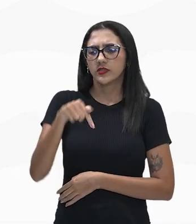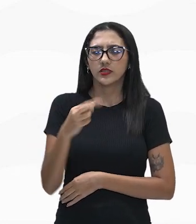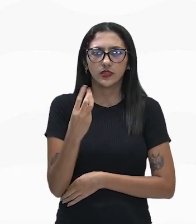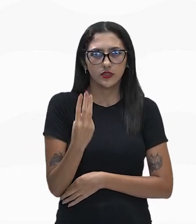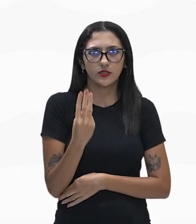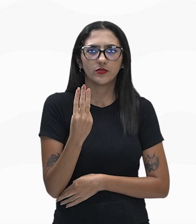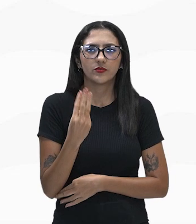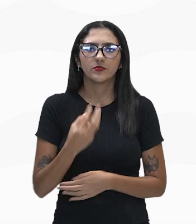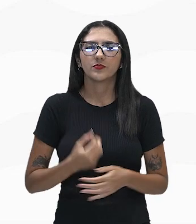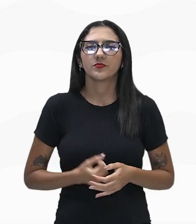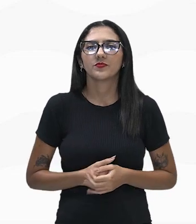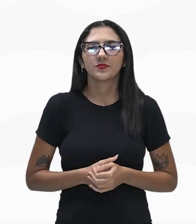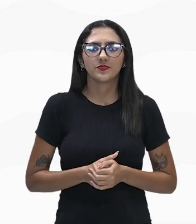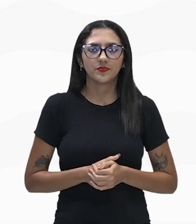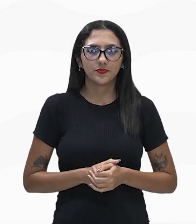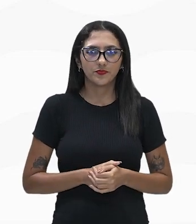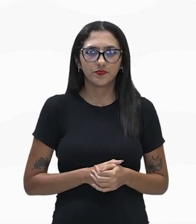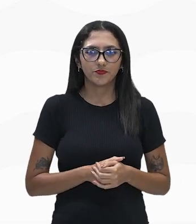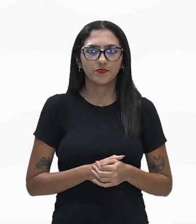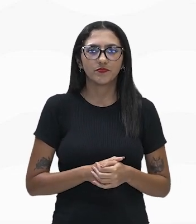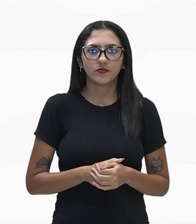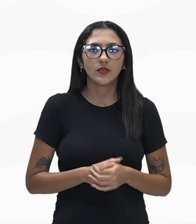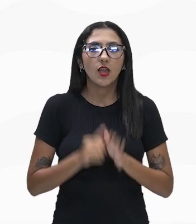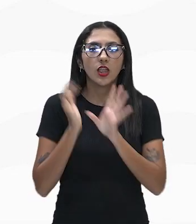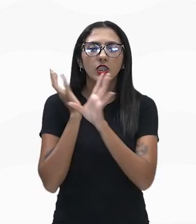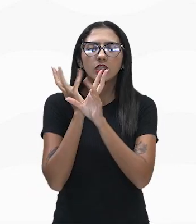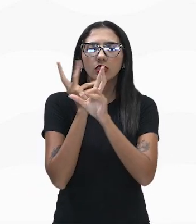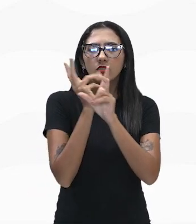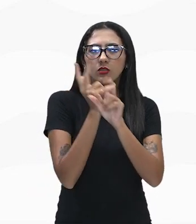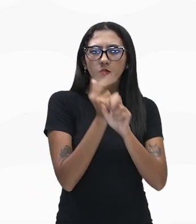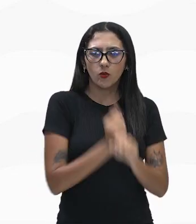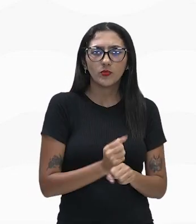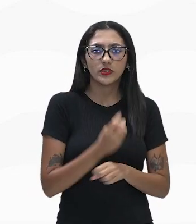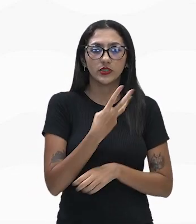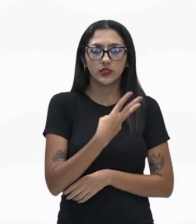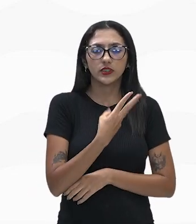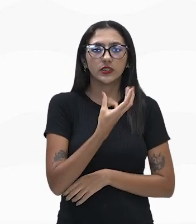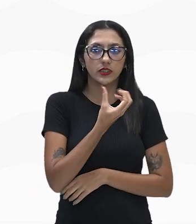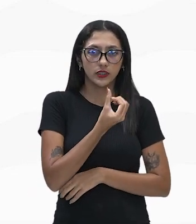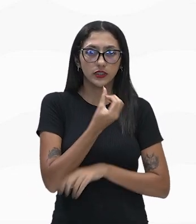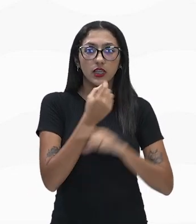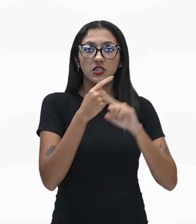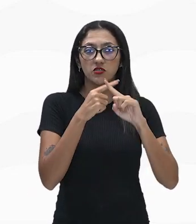1.825,73. O total será de 36 vezes de